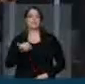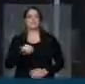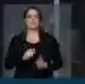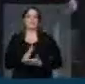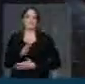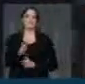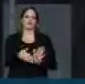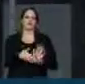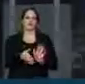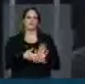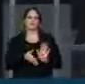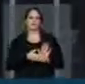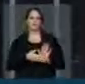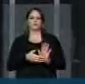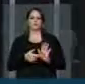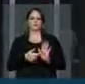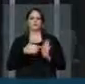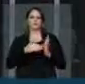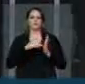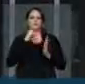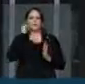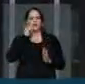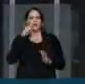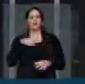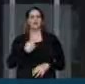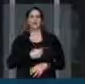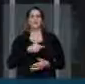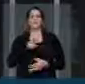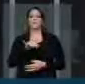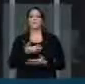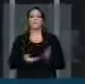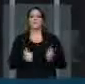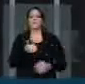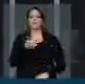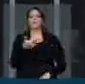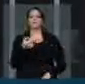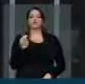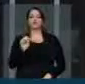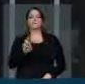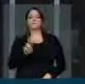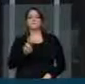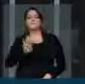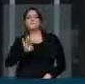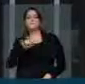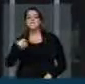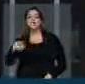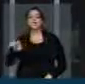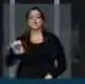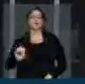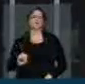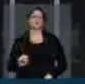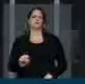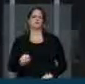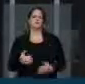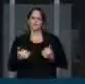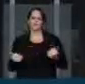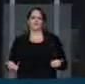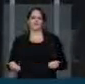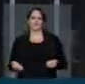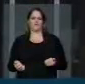essa proposta aqui do Senado. Perder 128 bilhões de reais. Não me venham com a